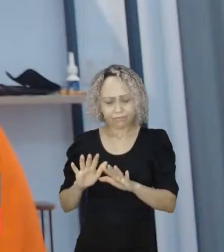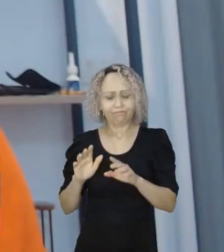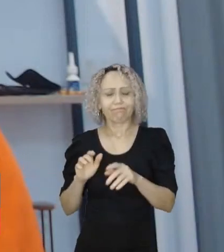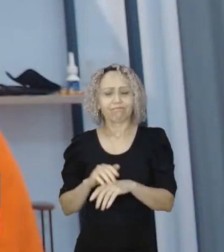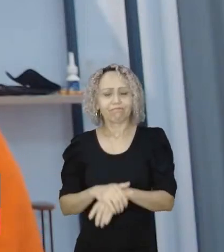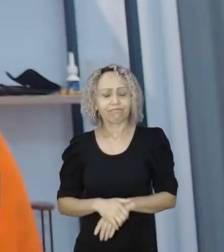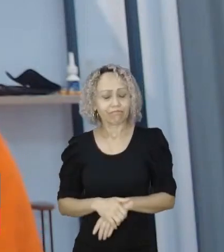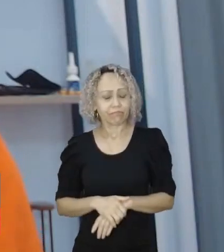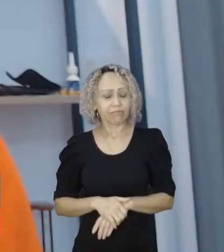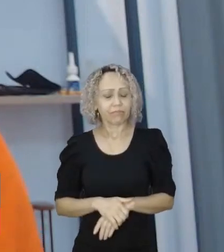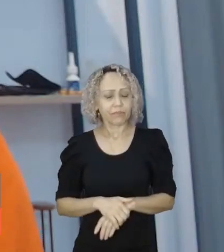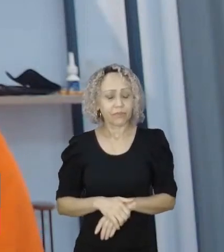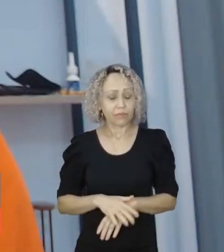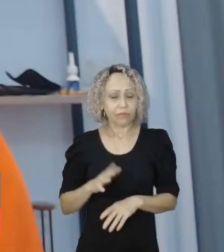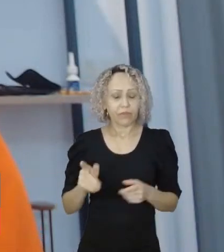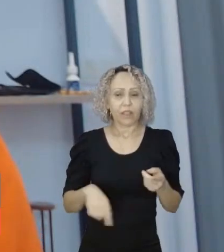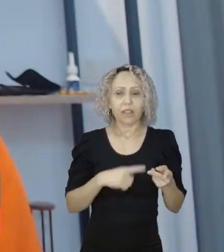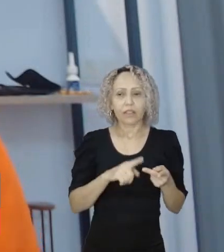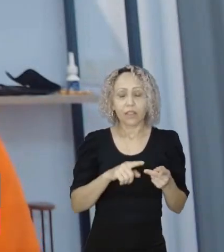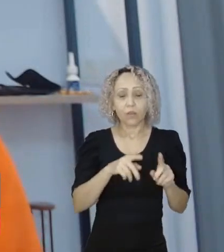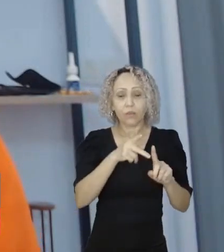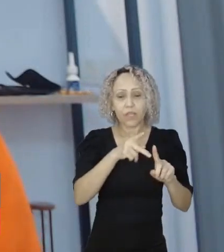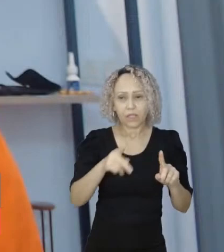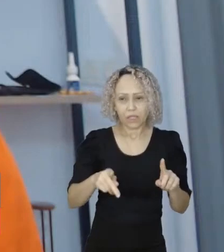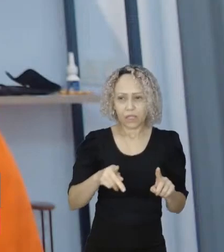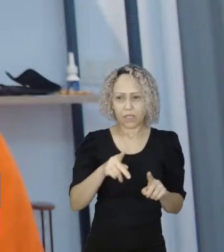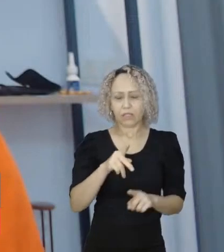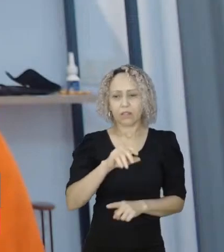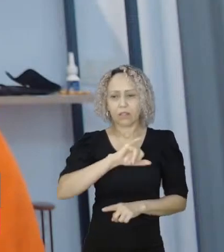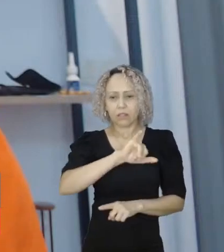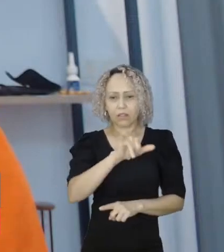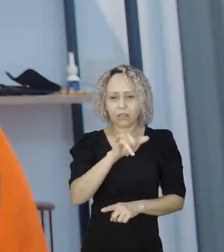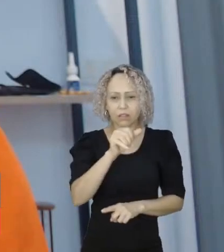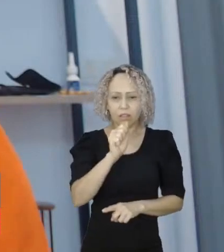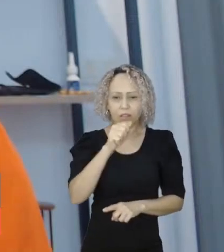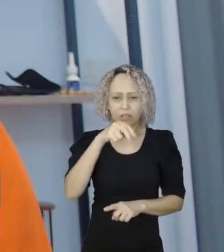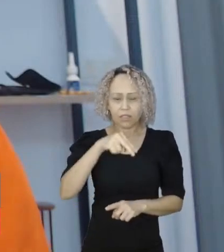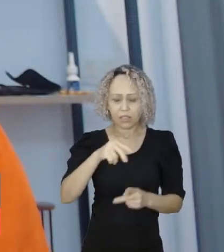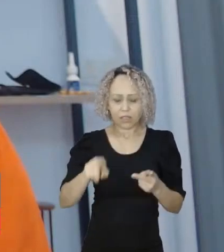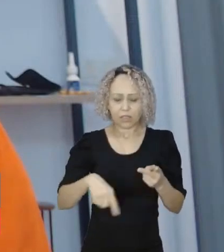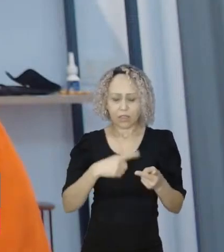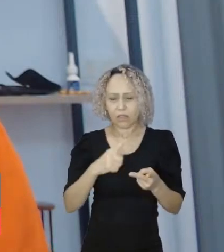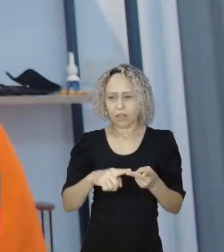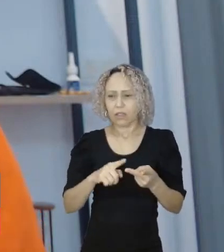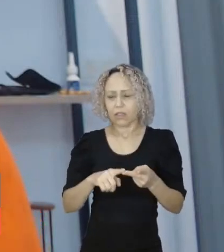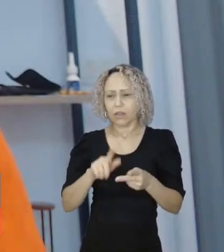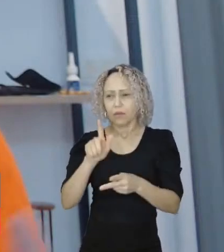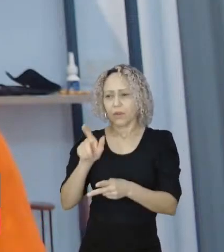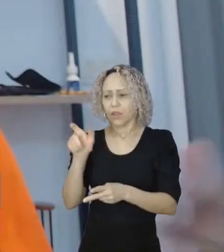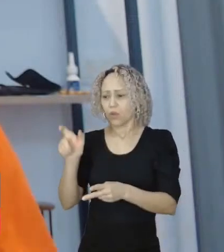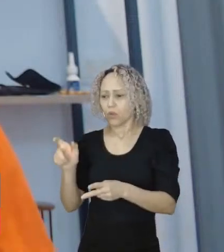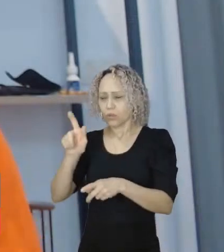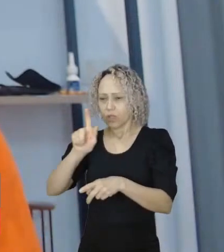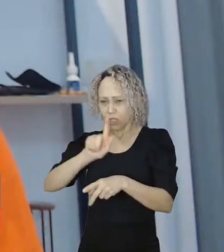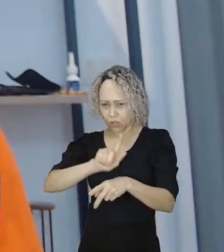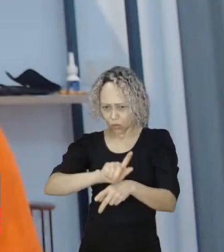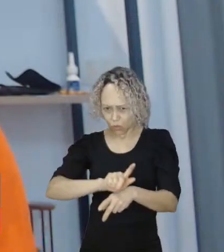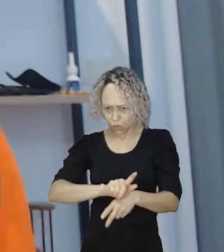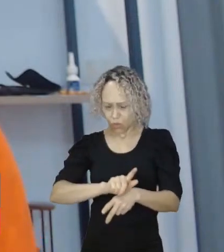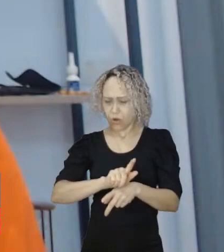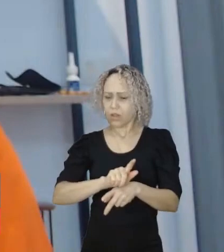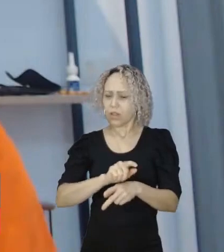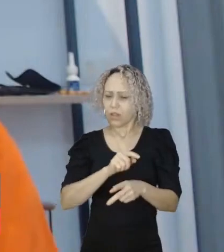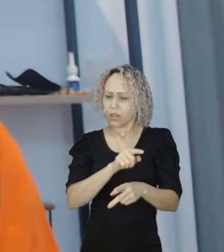Jean Paul Prats, pelos seus novos diretores, pelo novo conselho de administração da Petrobras, sim, tem diversificado